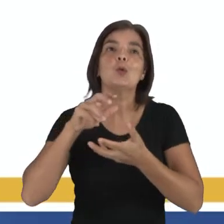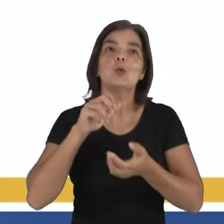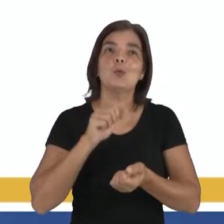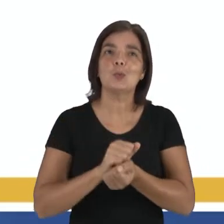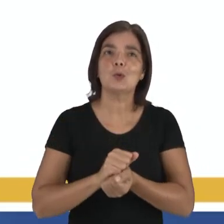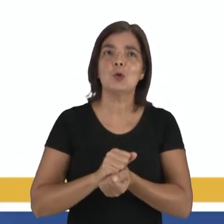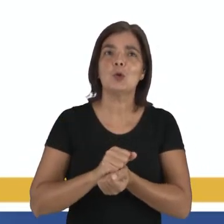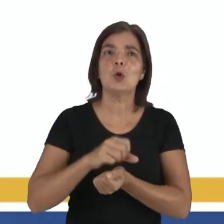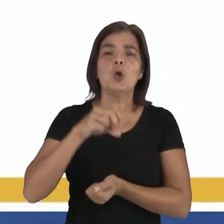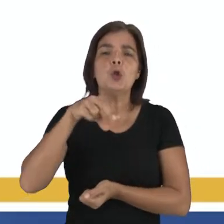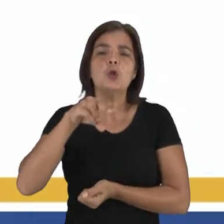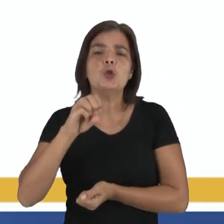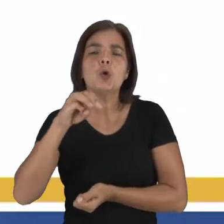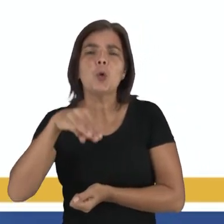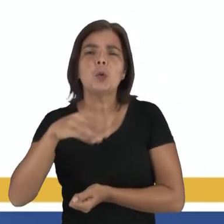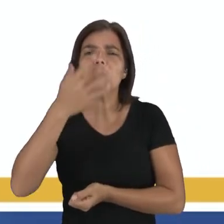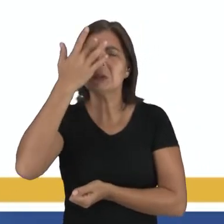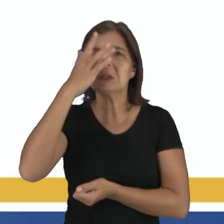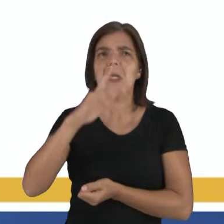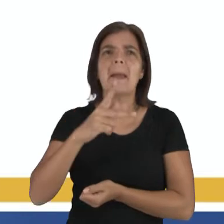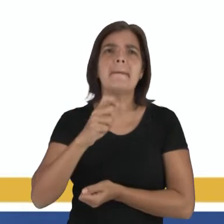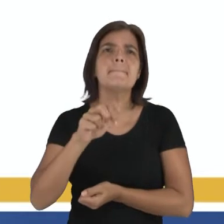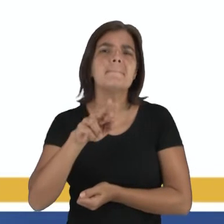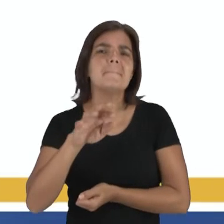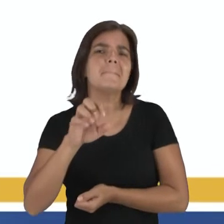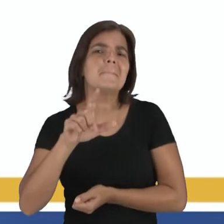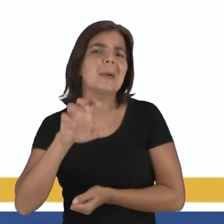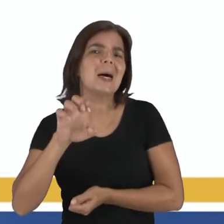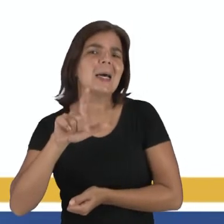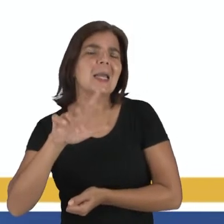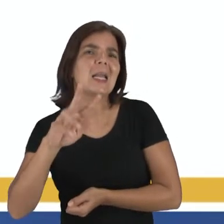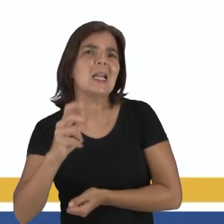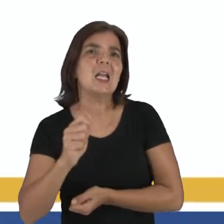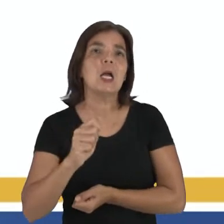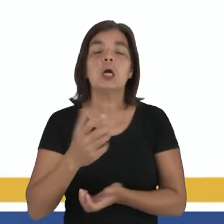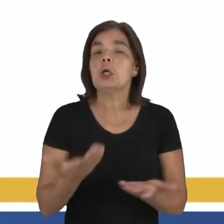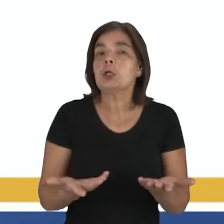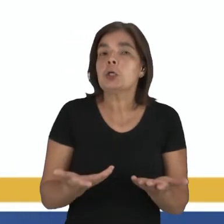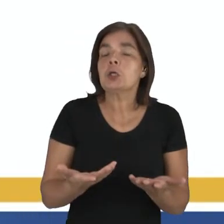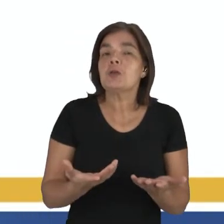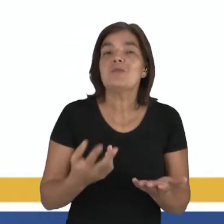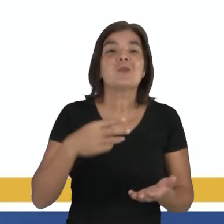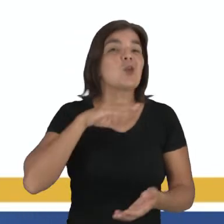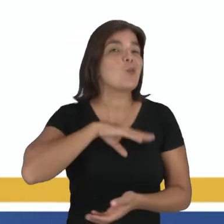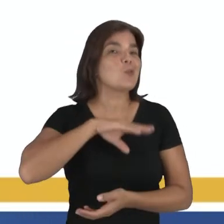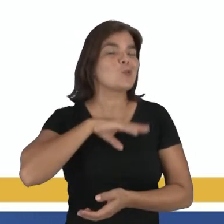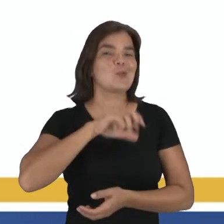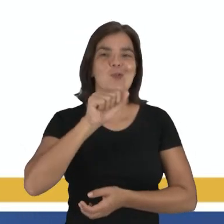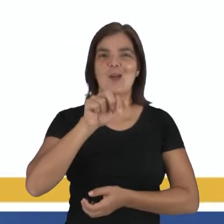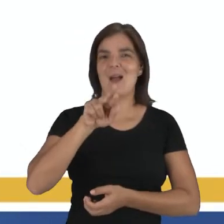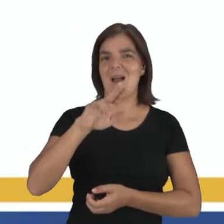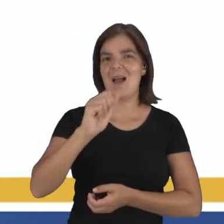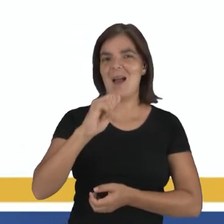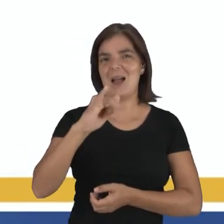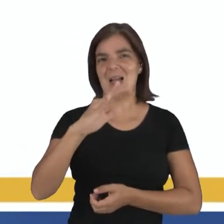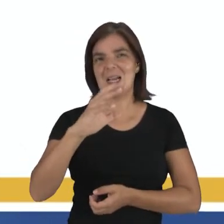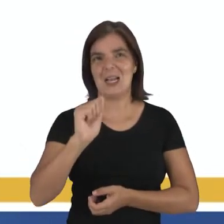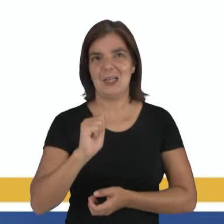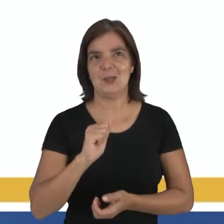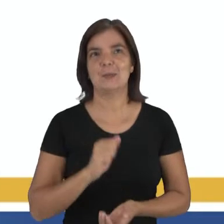me sei pareia. Você entendeu? Não, porque se trata de um português arcaico.